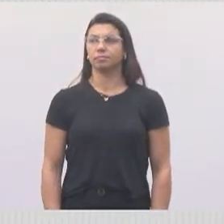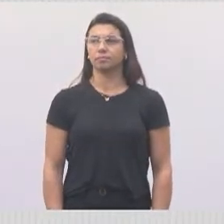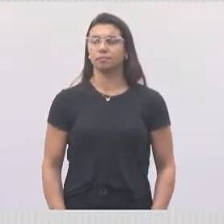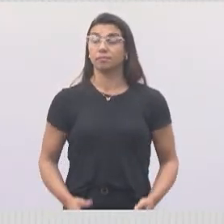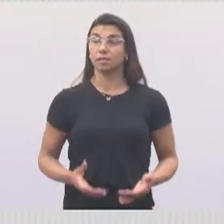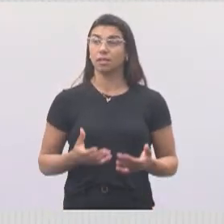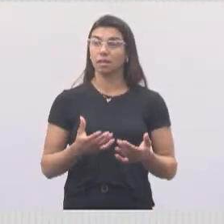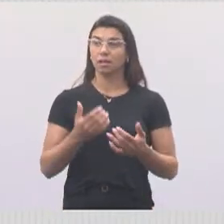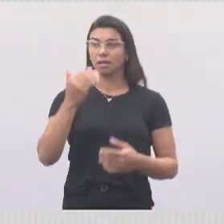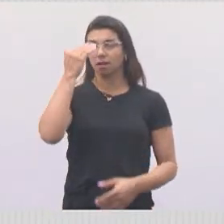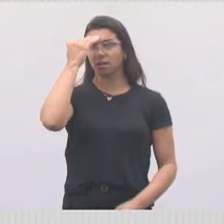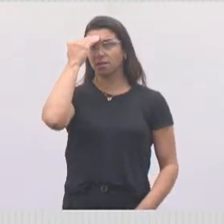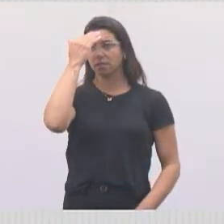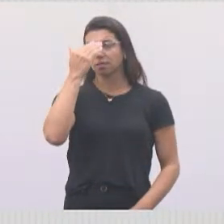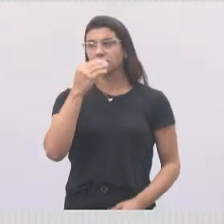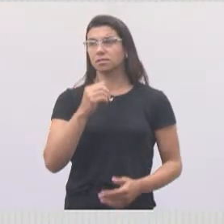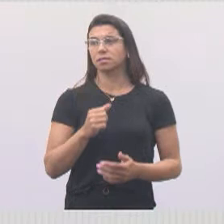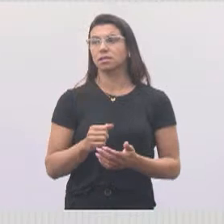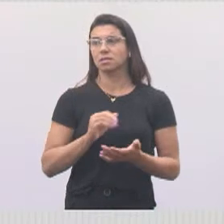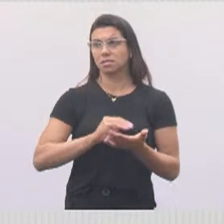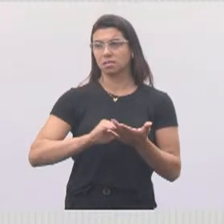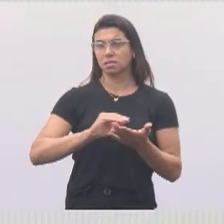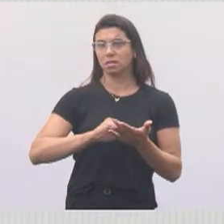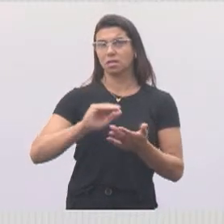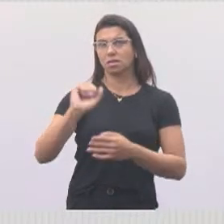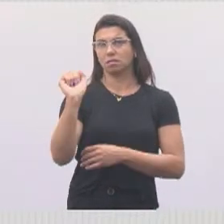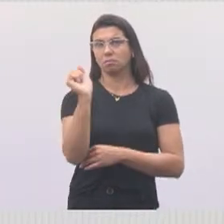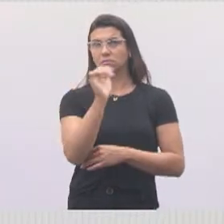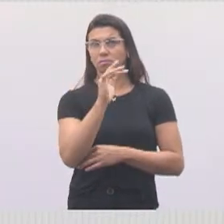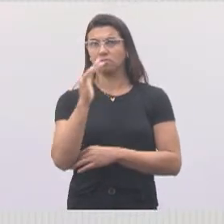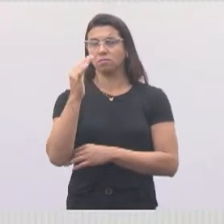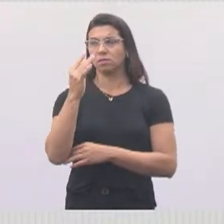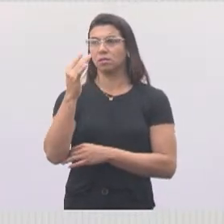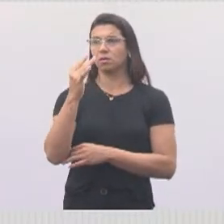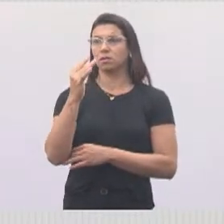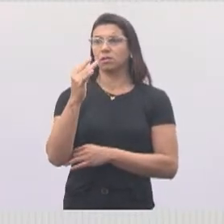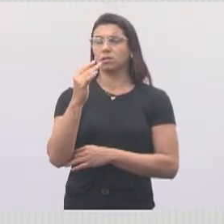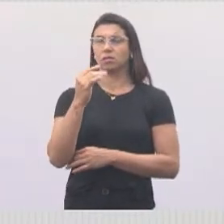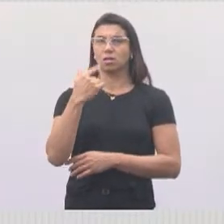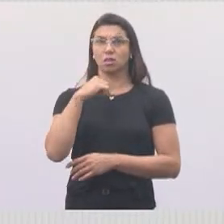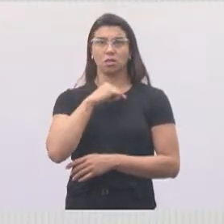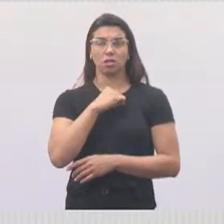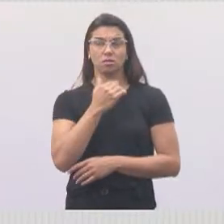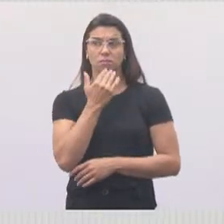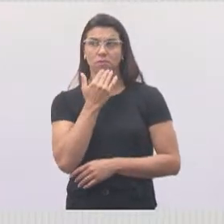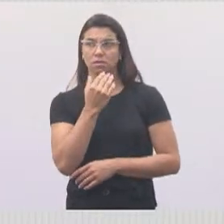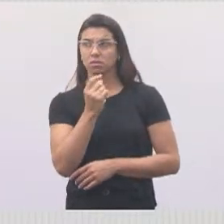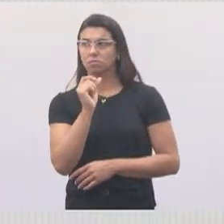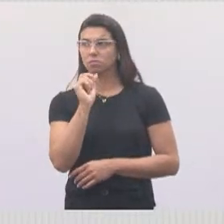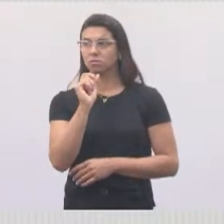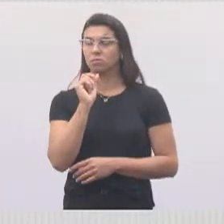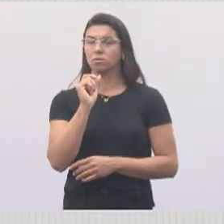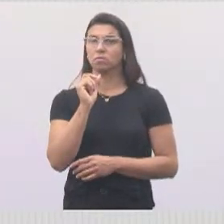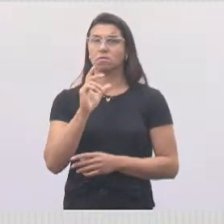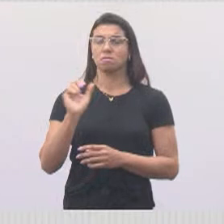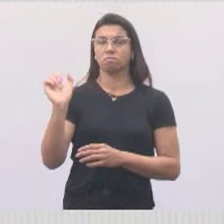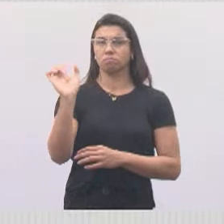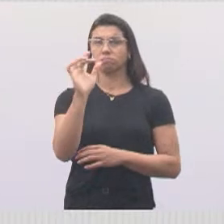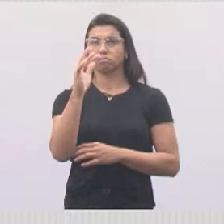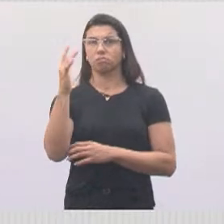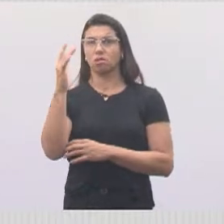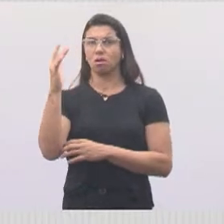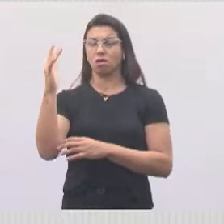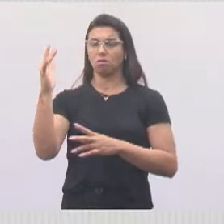Quero agradecer o pessoal do meio ambiente que, através da nossa solicitação, fez a poda